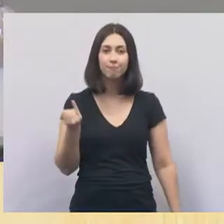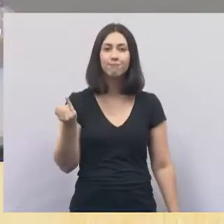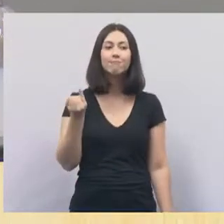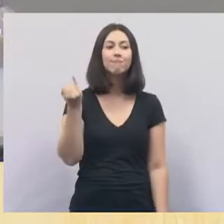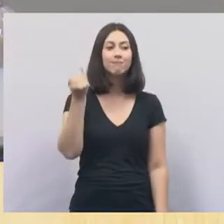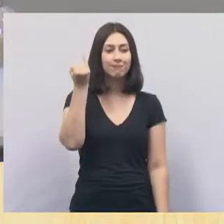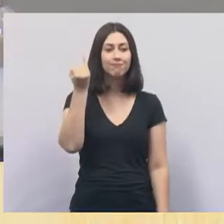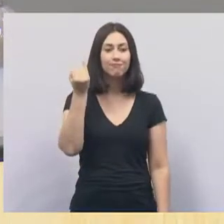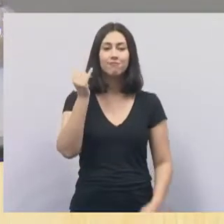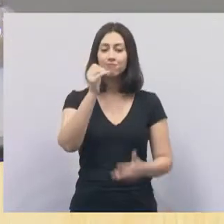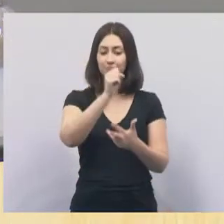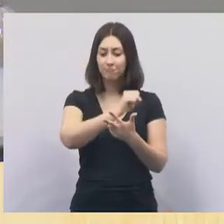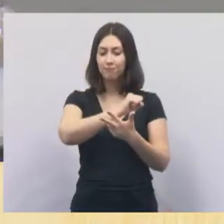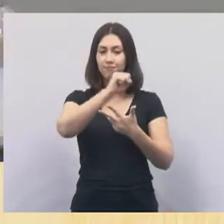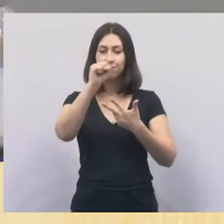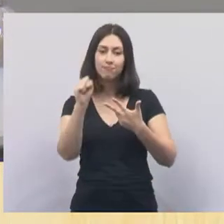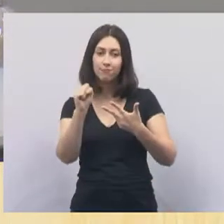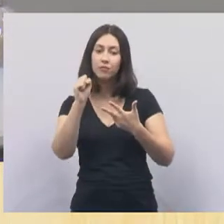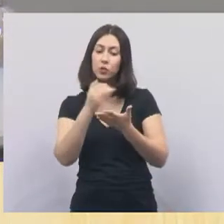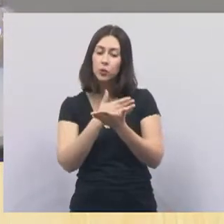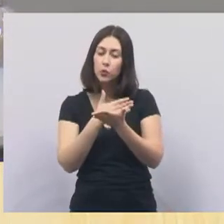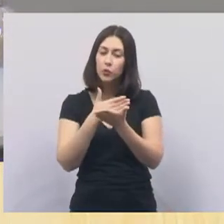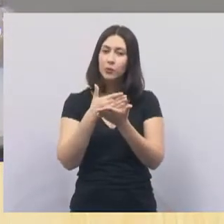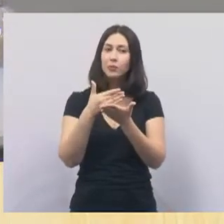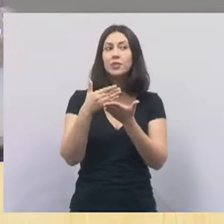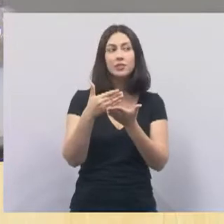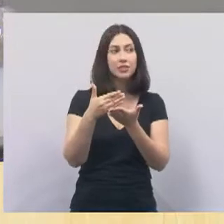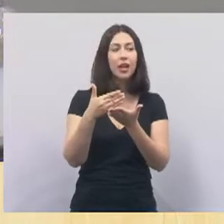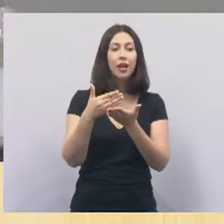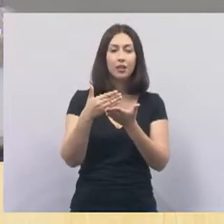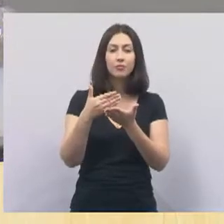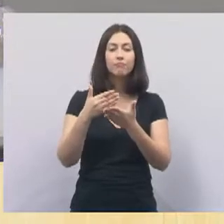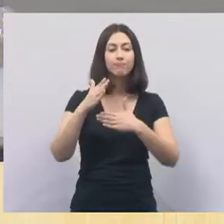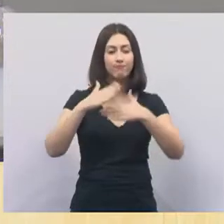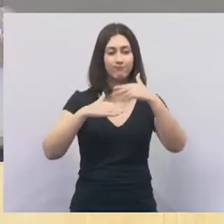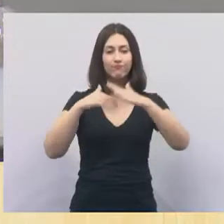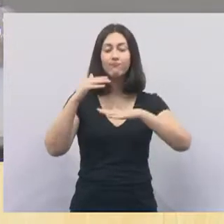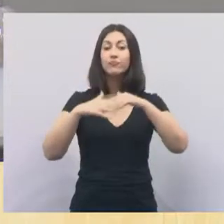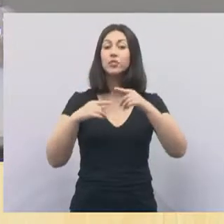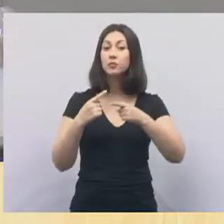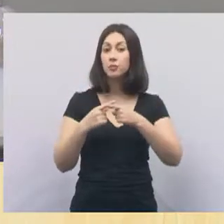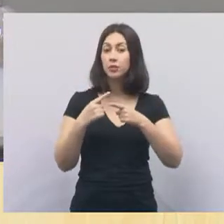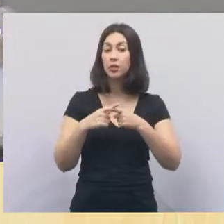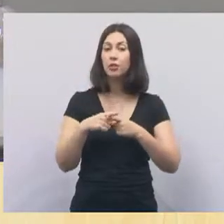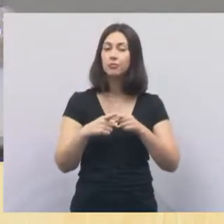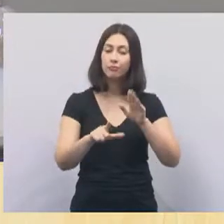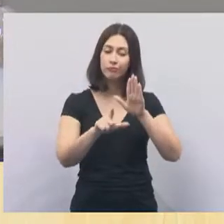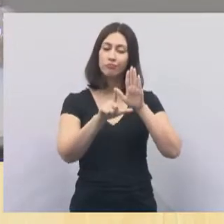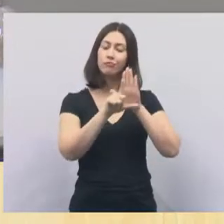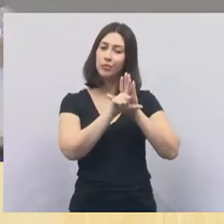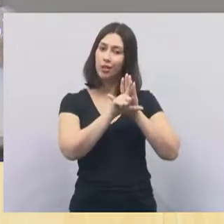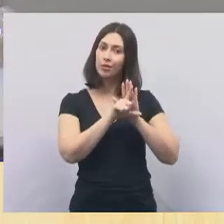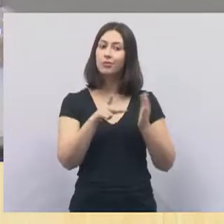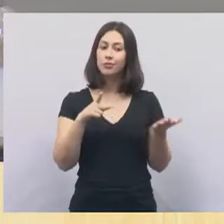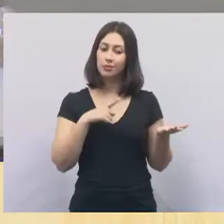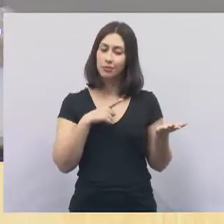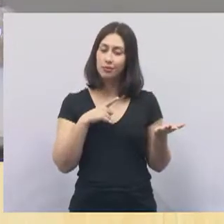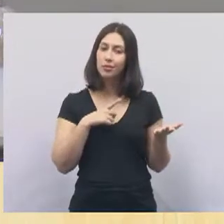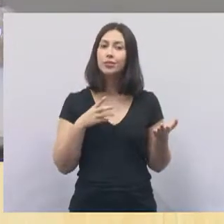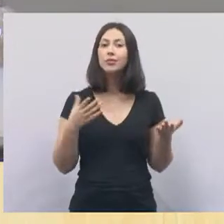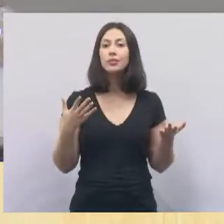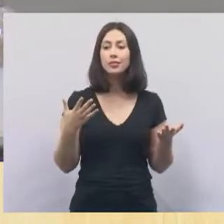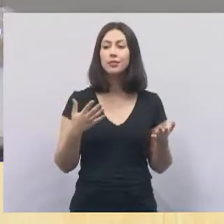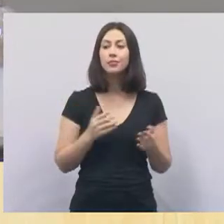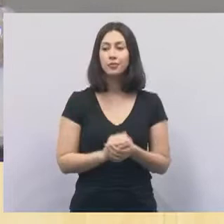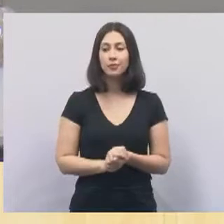poder público já começar a fazer esse essa lição de casa porque temos lei né temos lei já